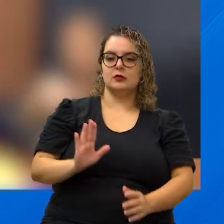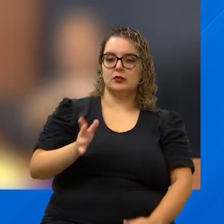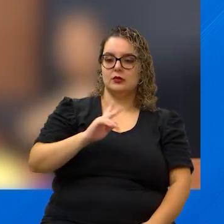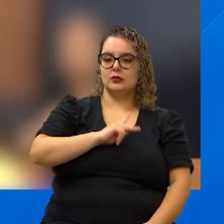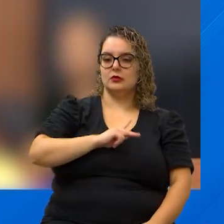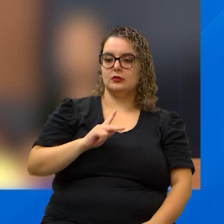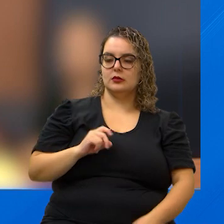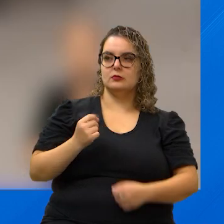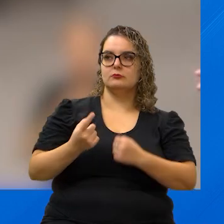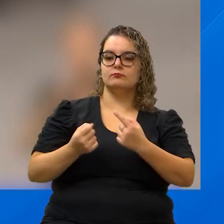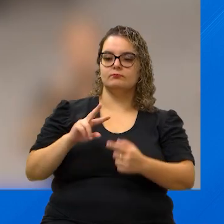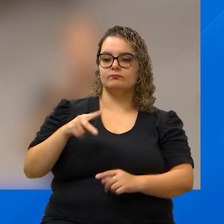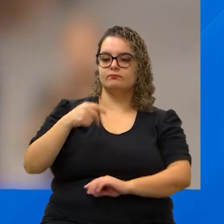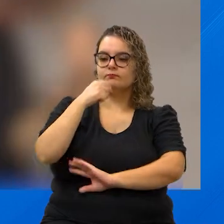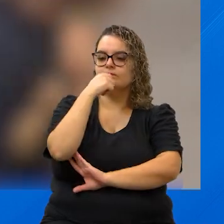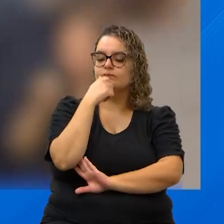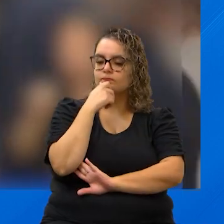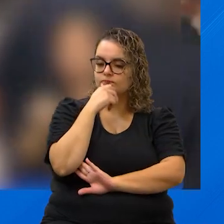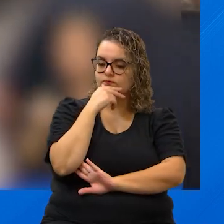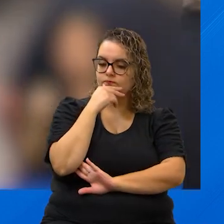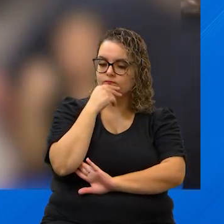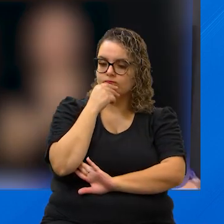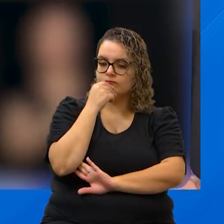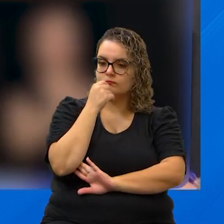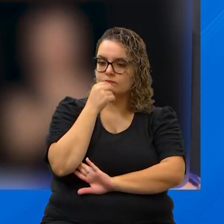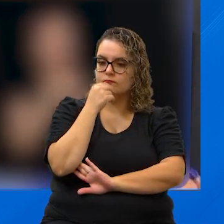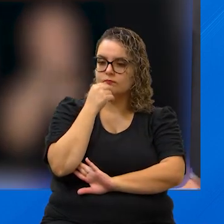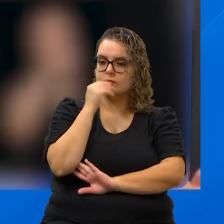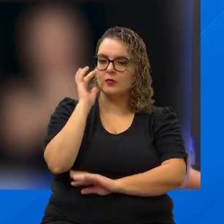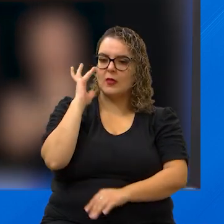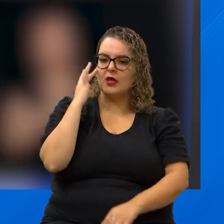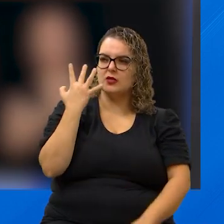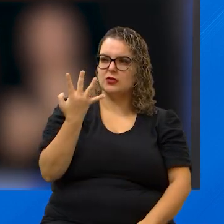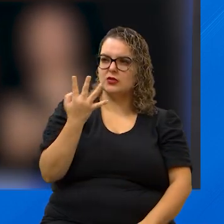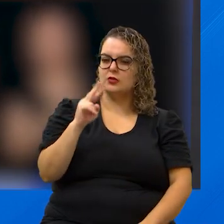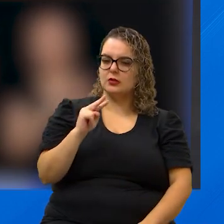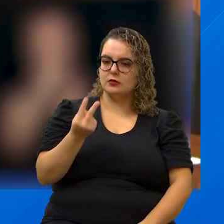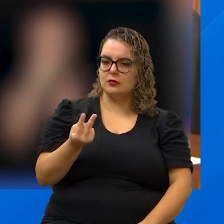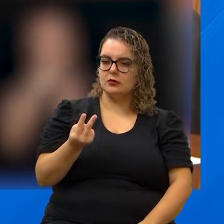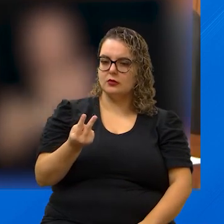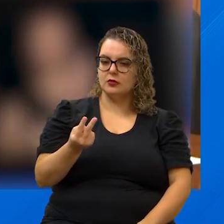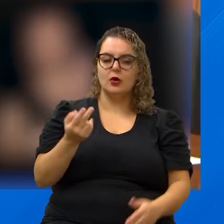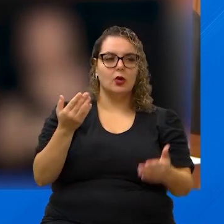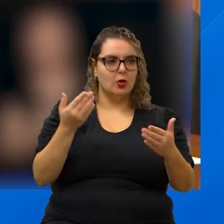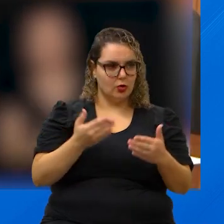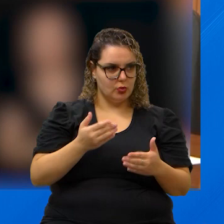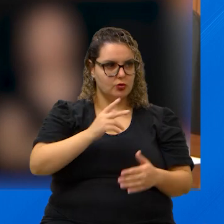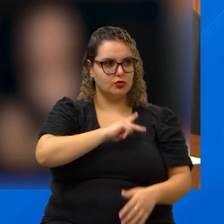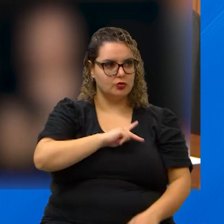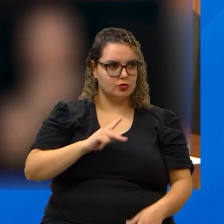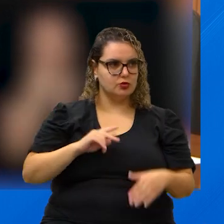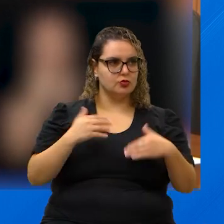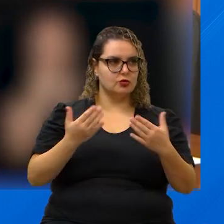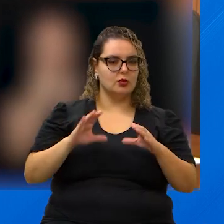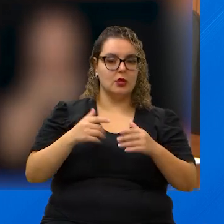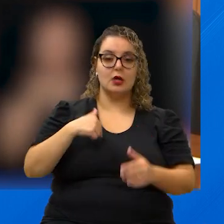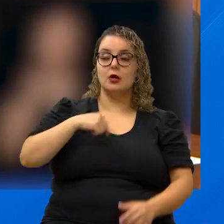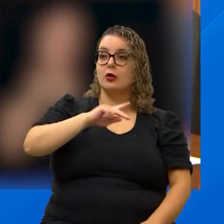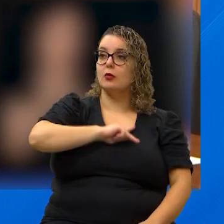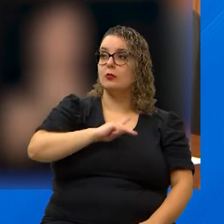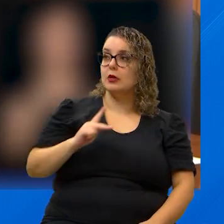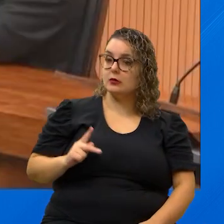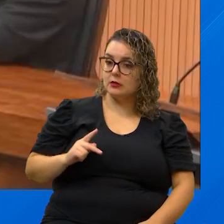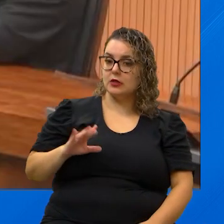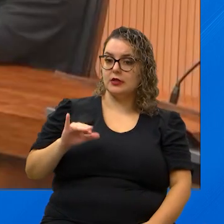já? Eu já presidi algumas vezes, viu? Eu acho que 4 vezes. 4 vezes a comissão. Hoje você é presidente de